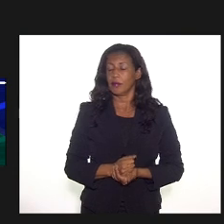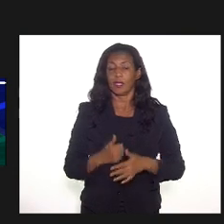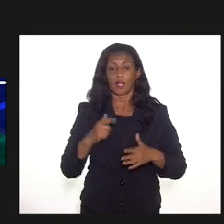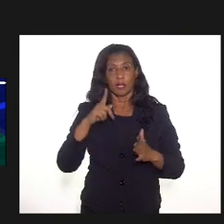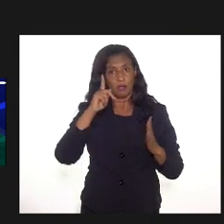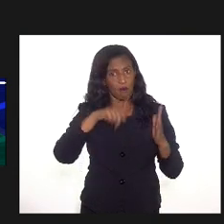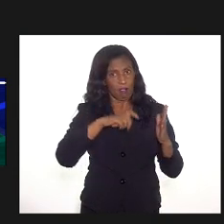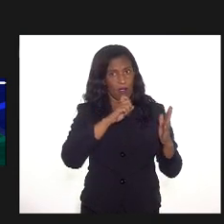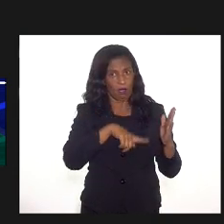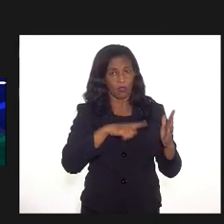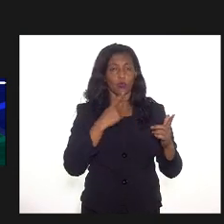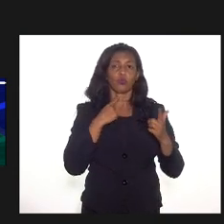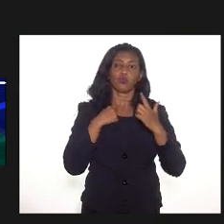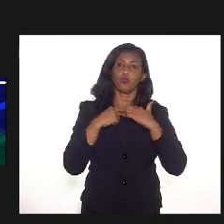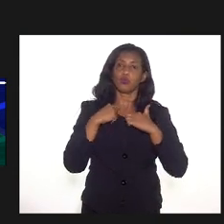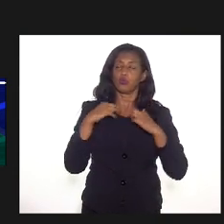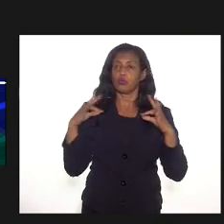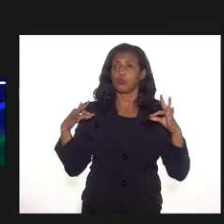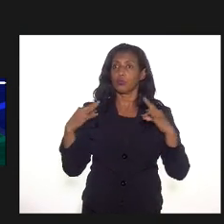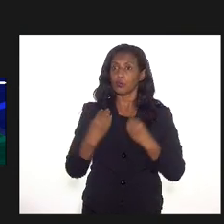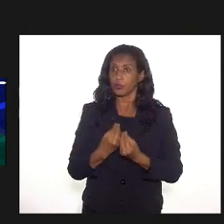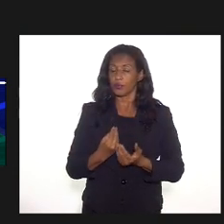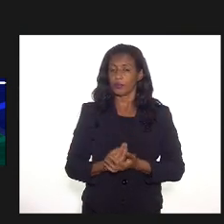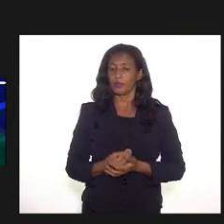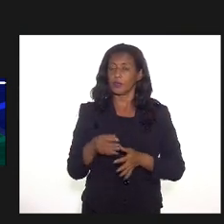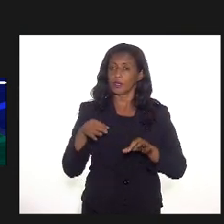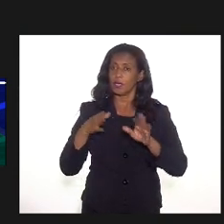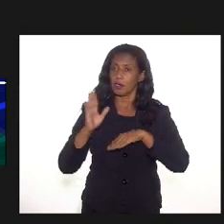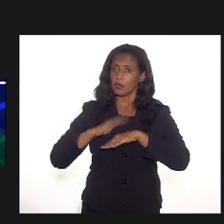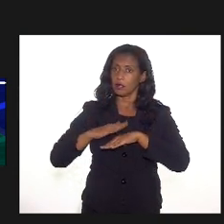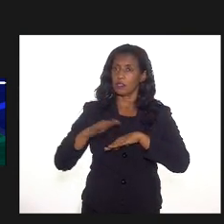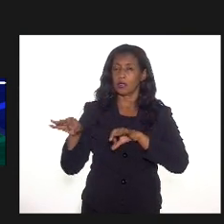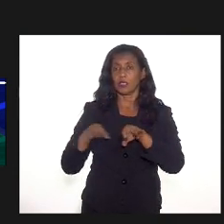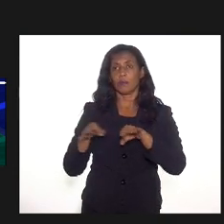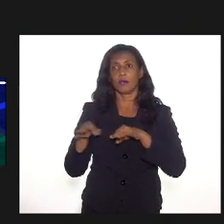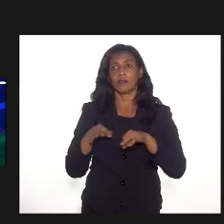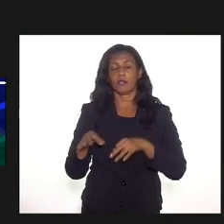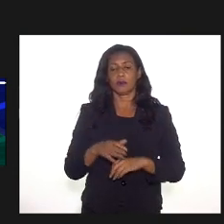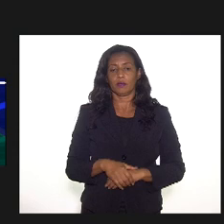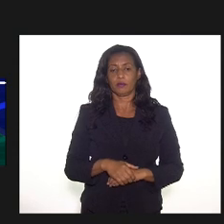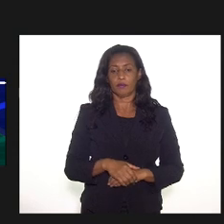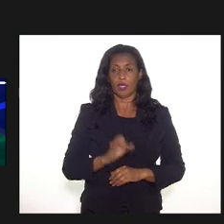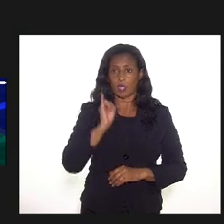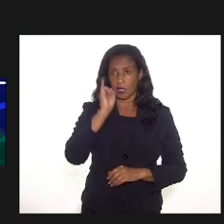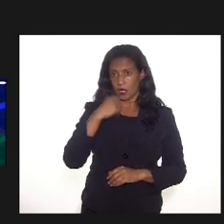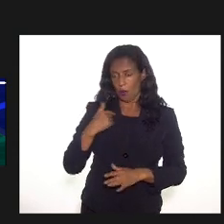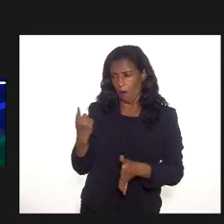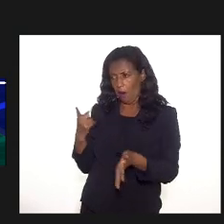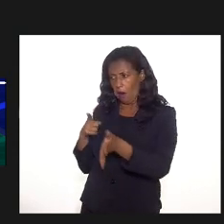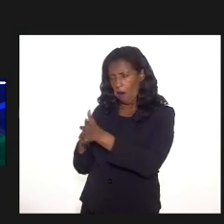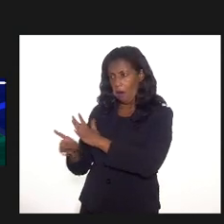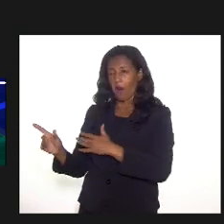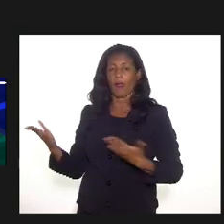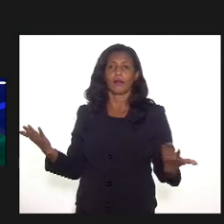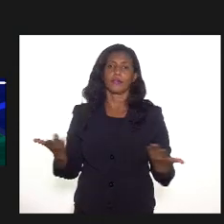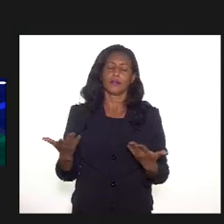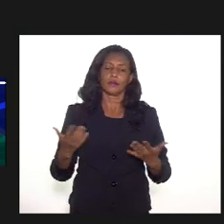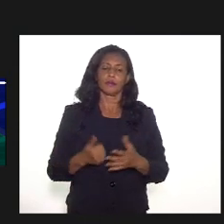isso o desejo desse projeto. Se eu perguntar assim agora,